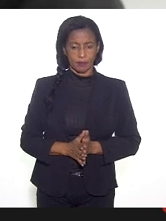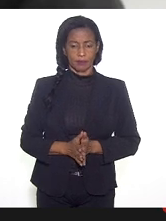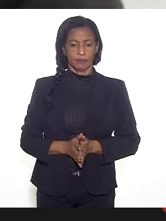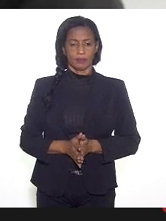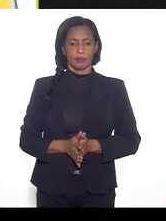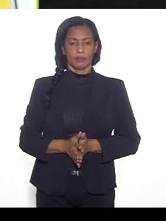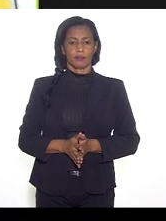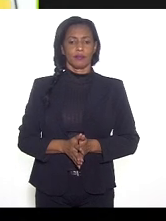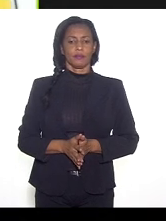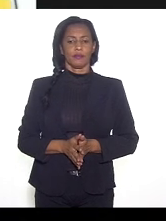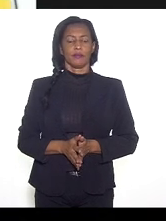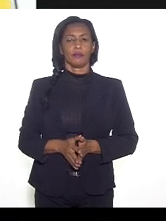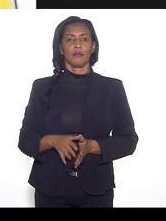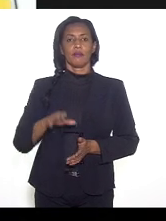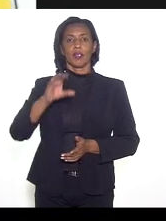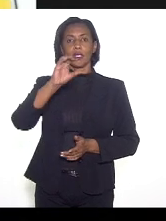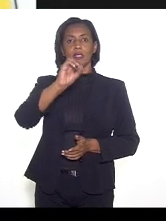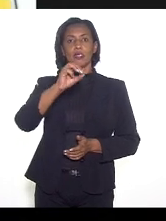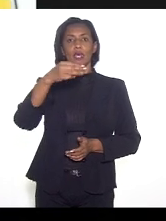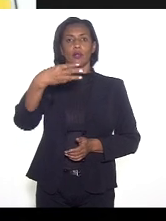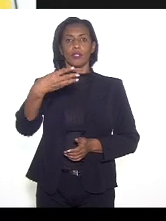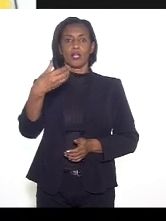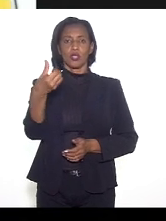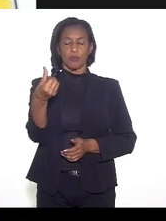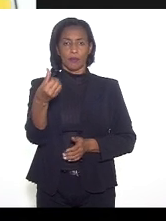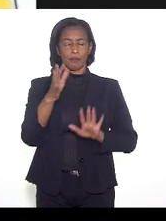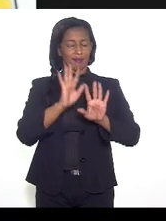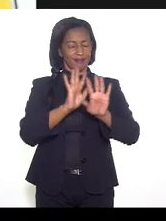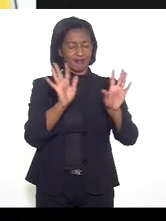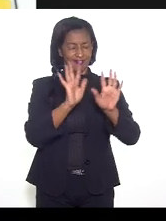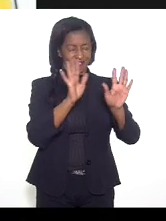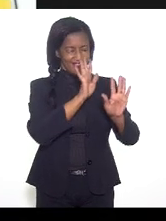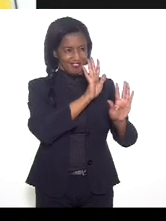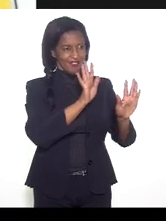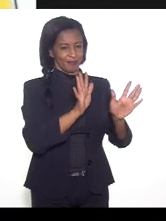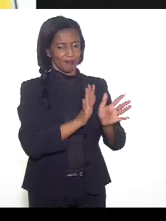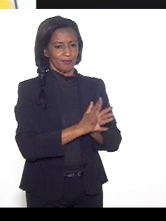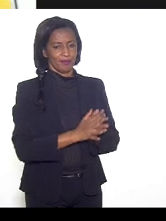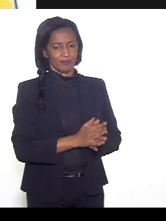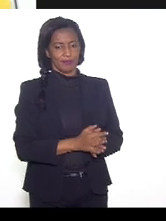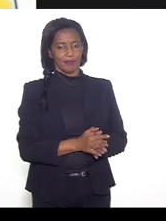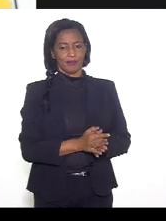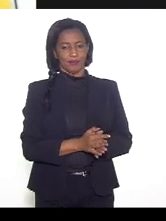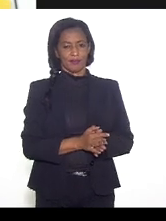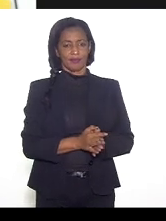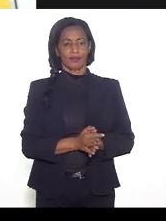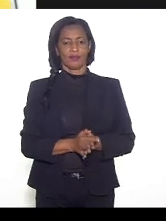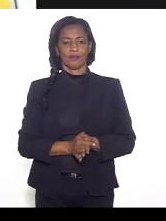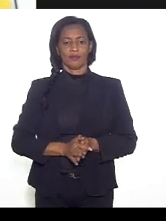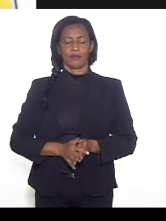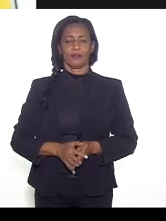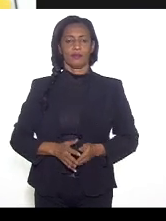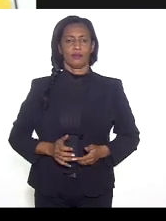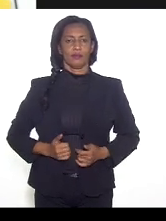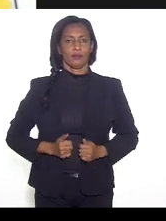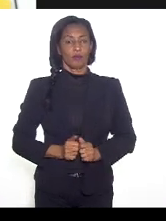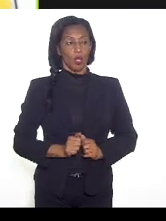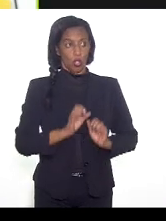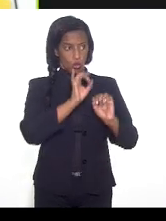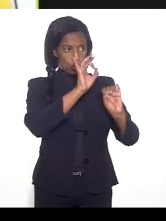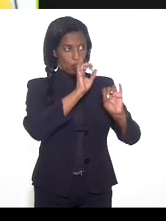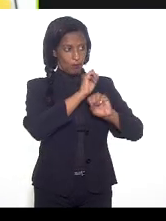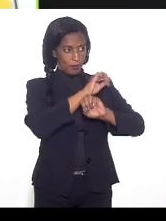Só para deixar claro, Evandro. 036. Evandro. De 2018. Evandro, só para deixar